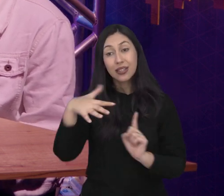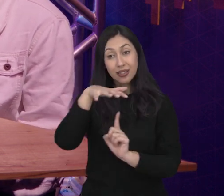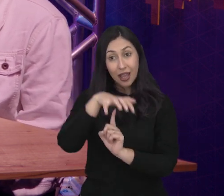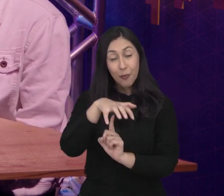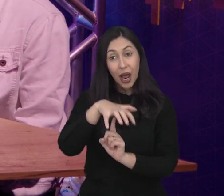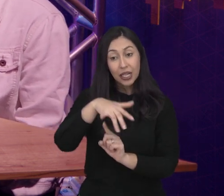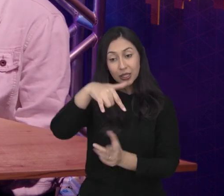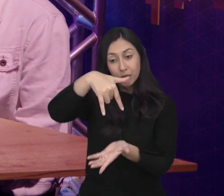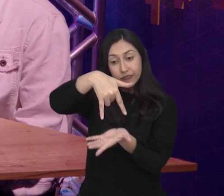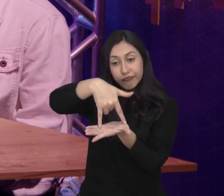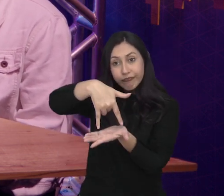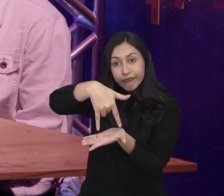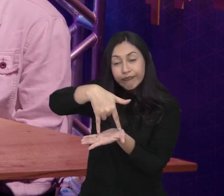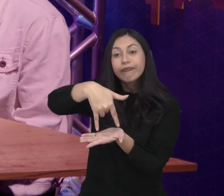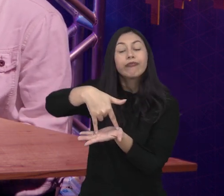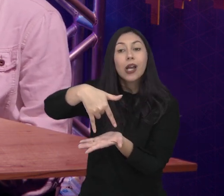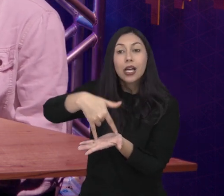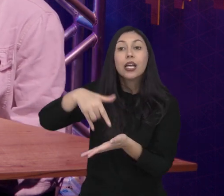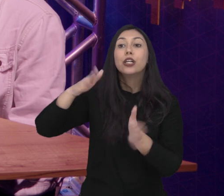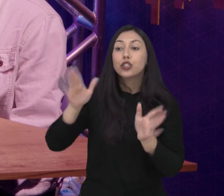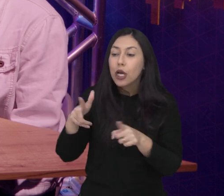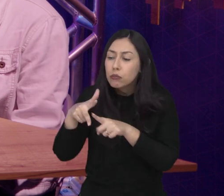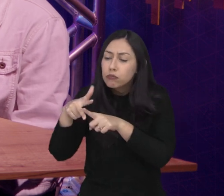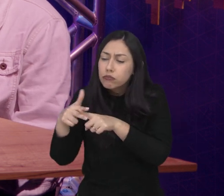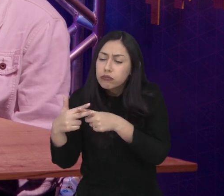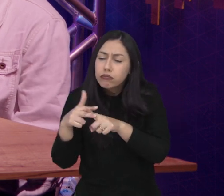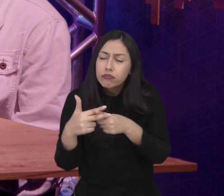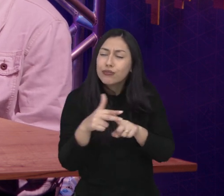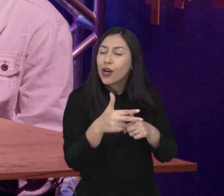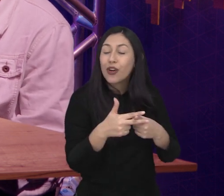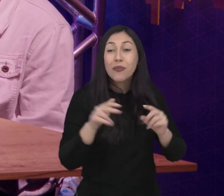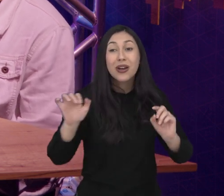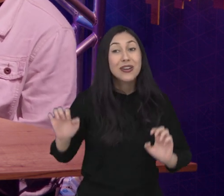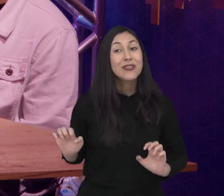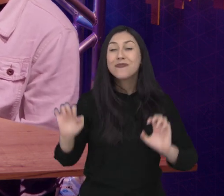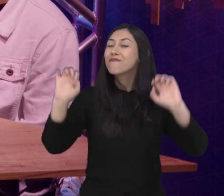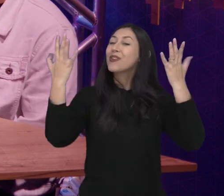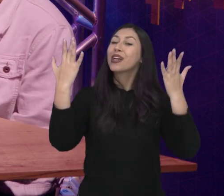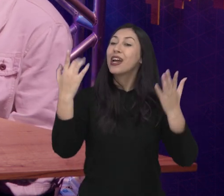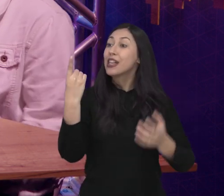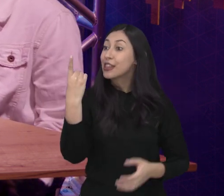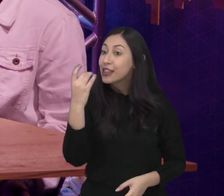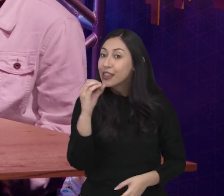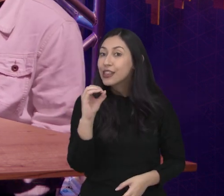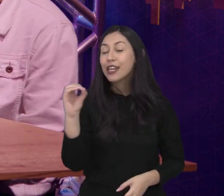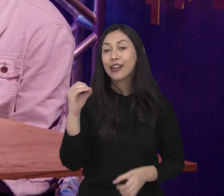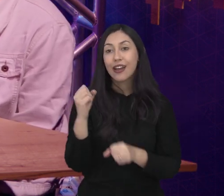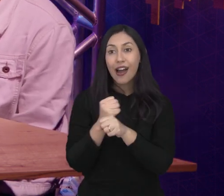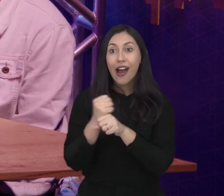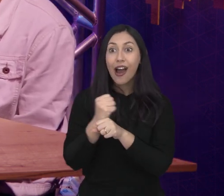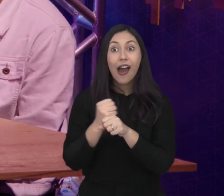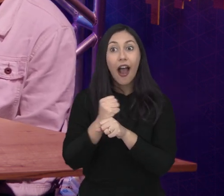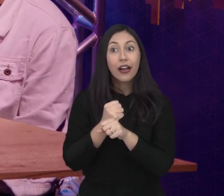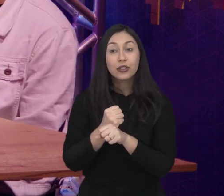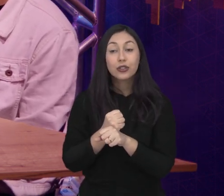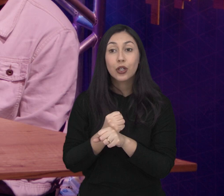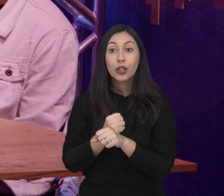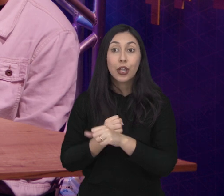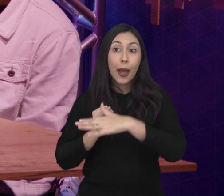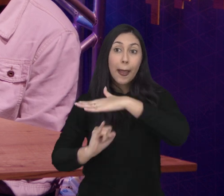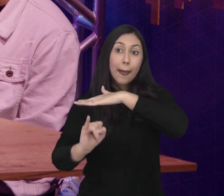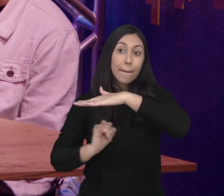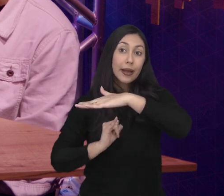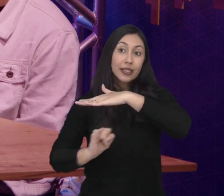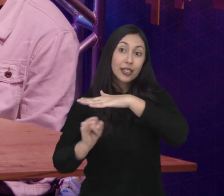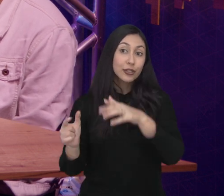praça ela foi recentemente revitalizada em comemoração, em homenagem aos 100 anos da imigração japonesa